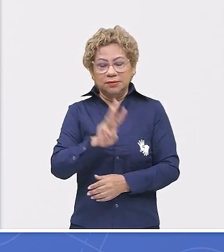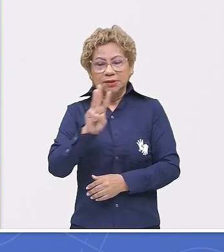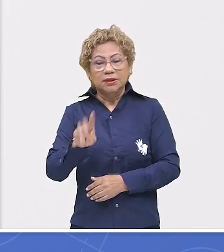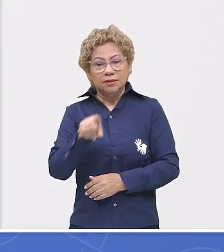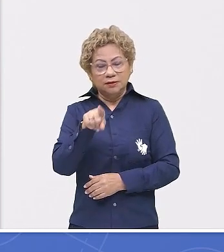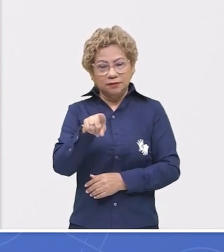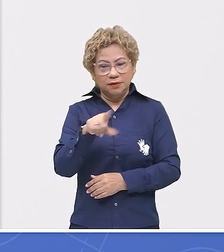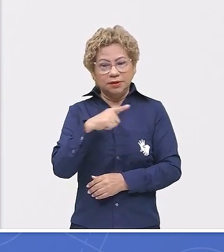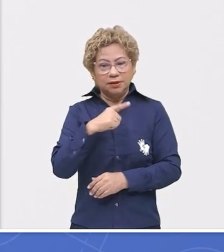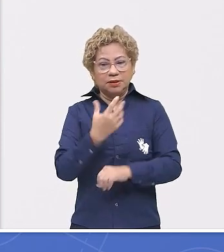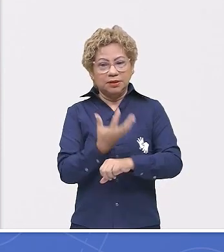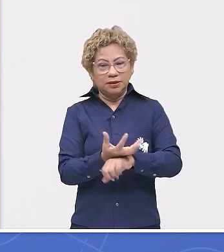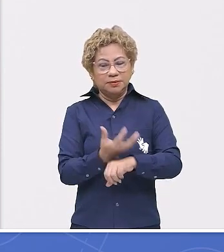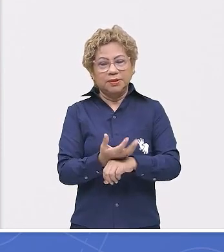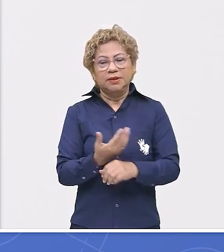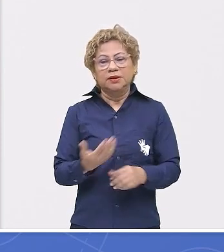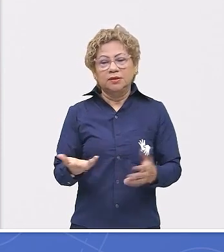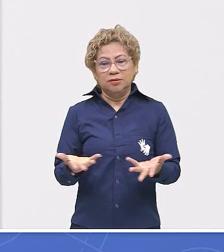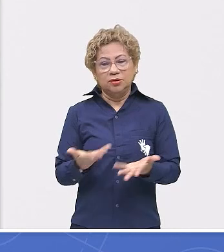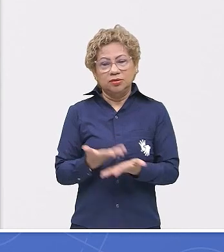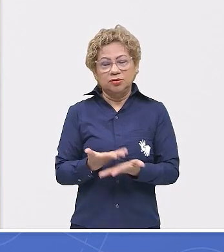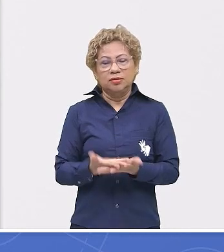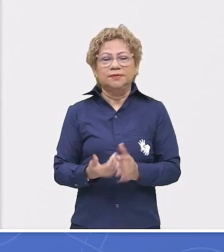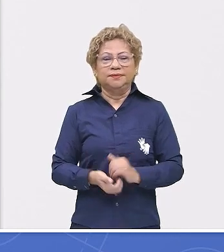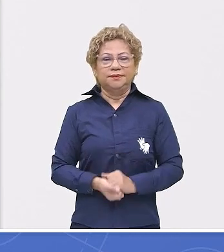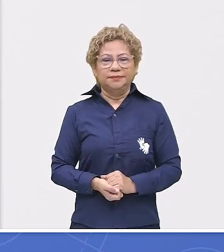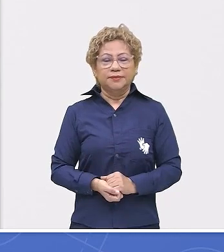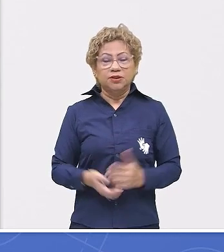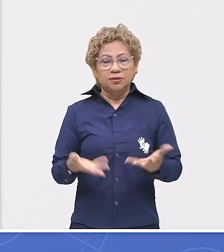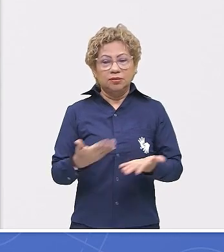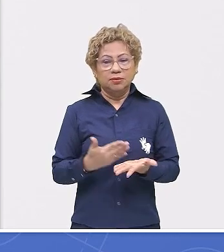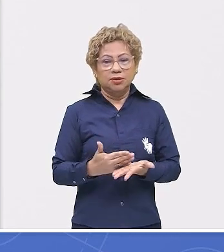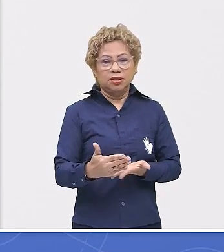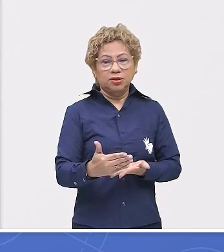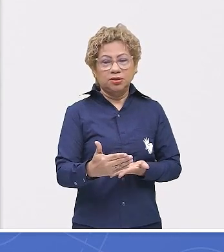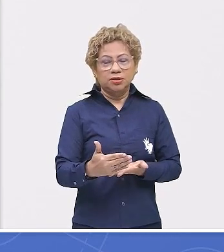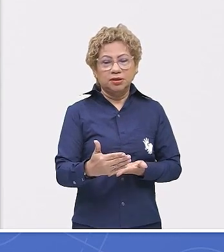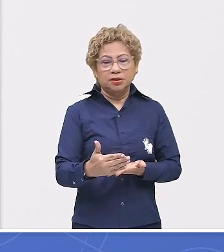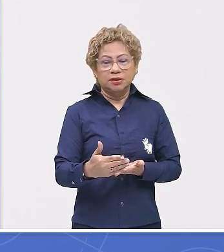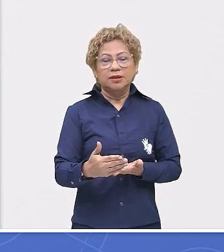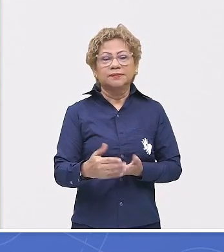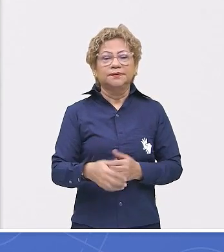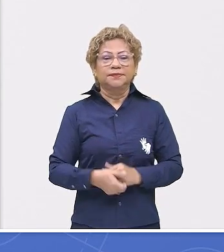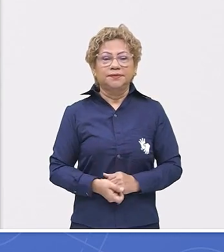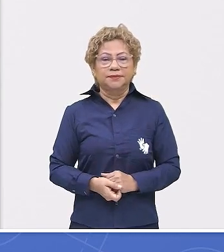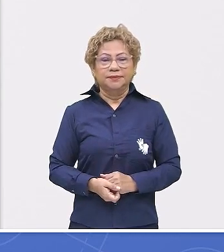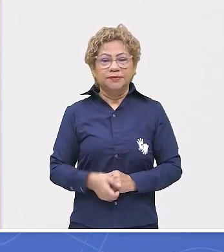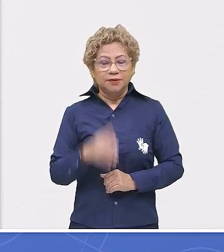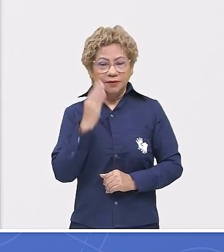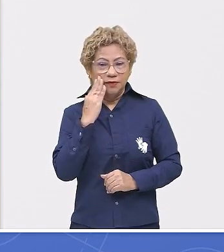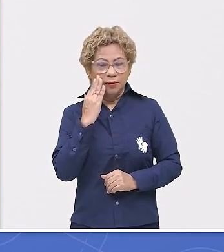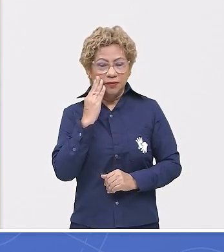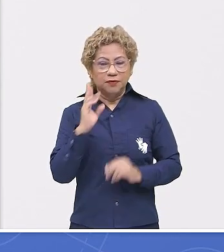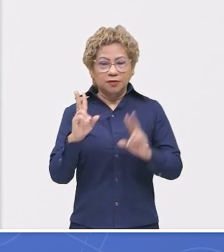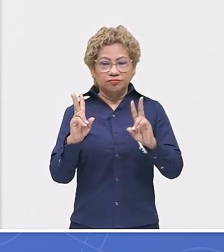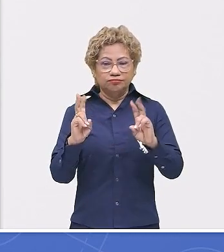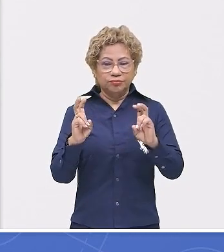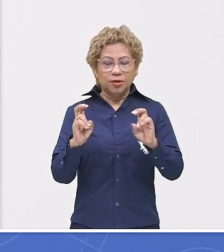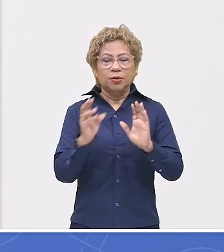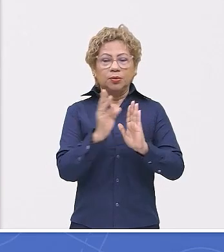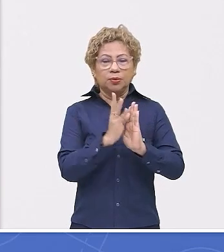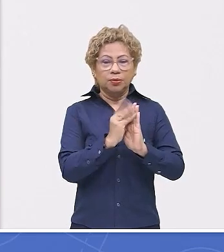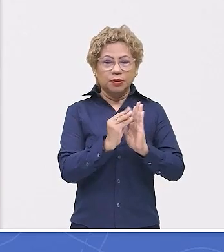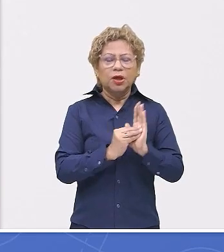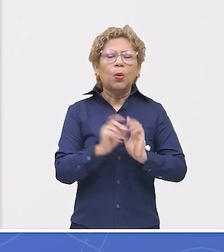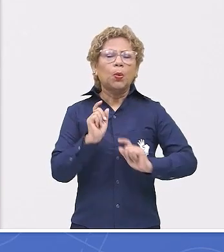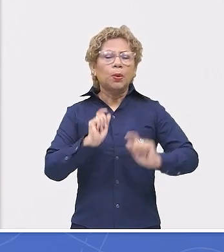estão tendo, tá certo, gente? Então, para iniciarmos a nossa aula de Geografia, vamos verificar o conteúdo. O que é que nós iremos